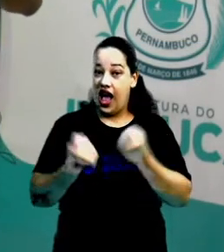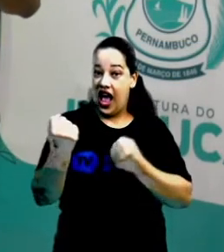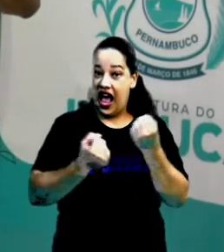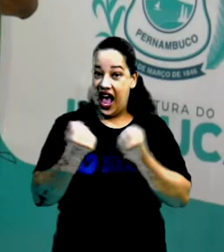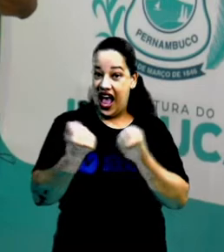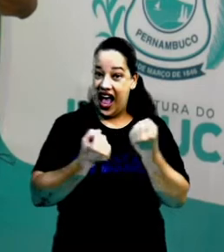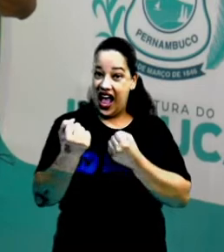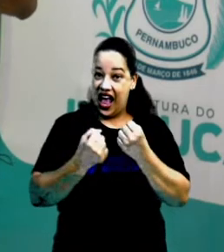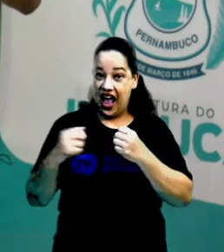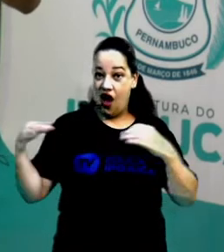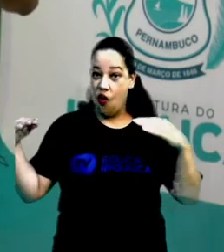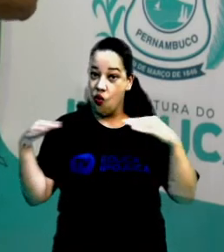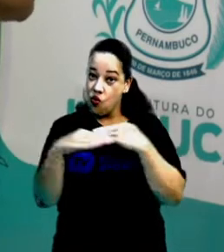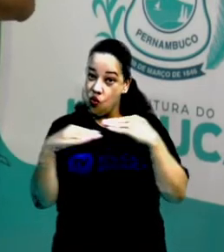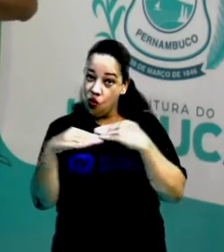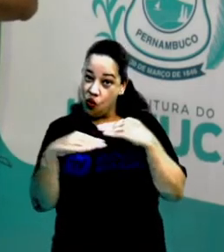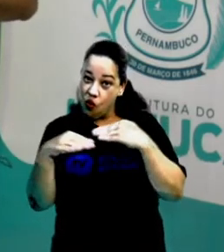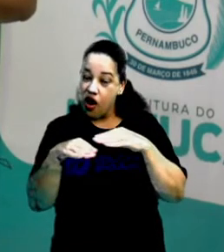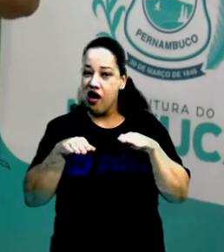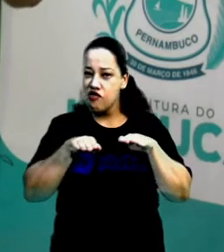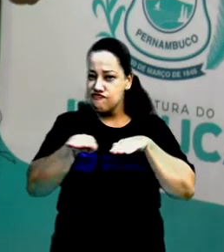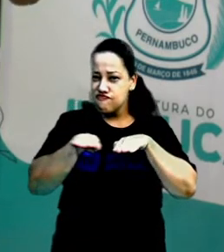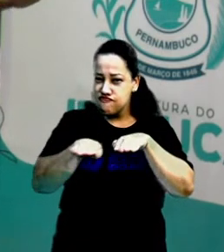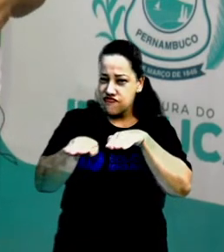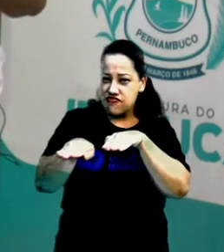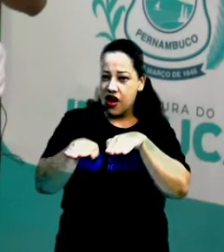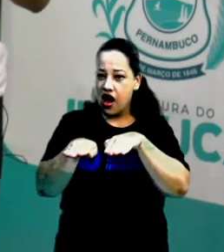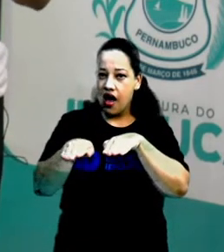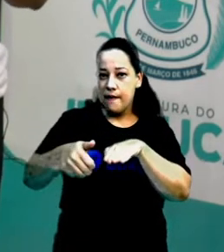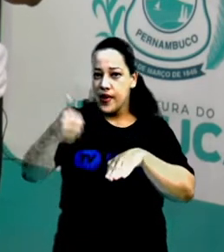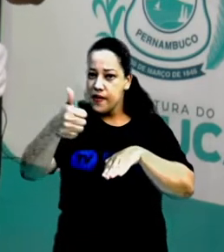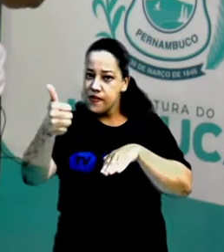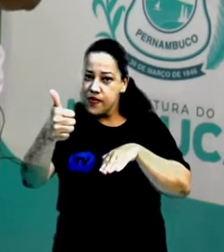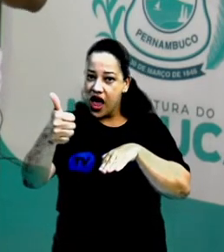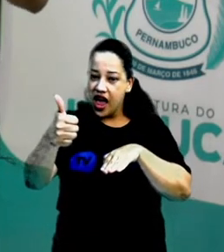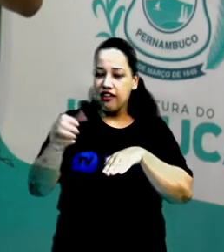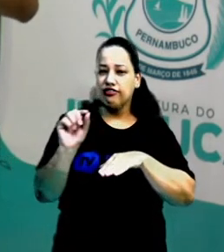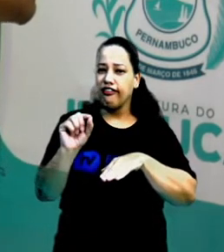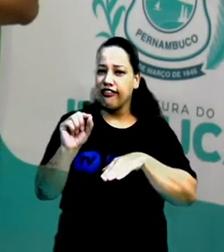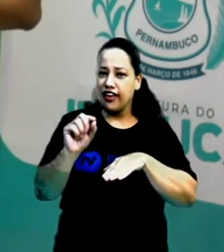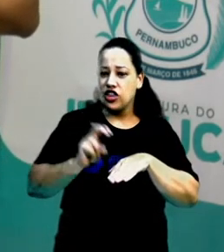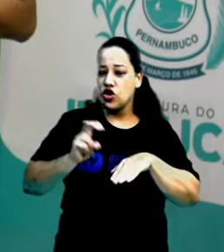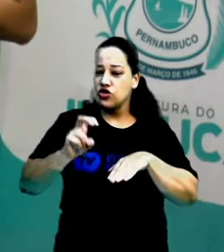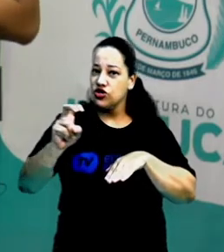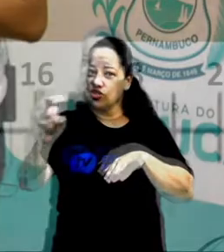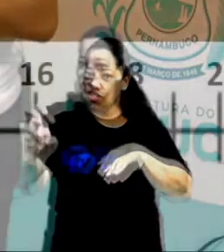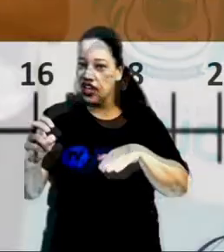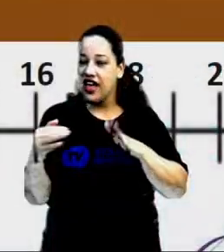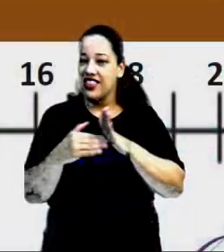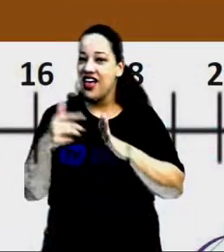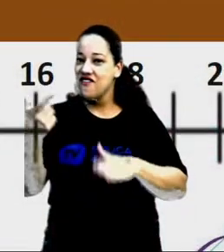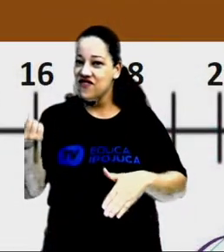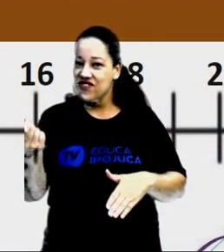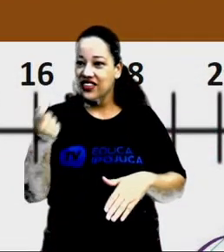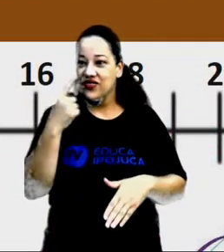Quem vai chegar primeiro na reta numérica contando de 2 em 2 até 20?